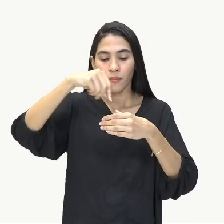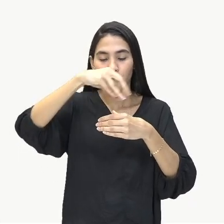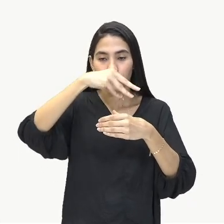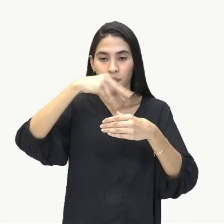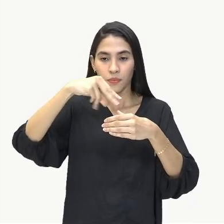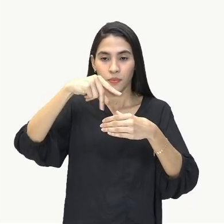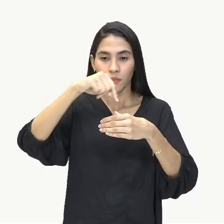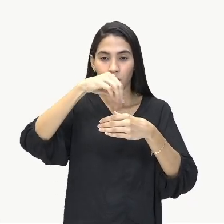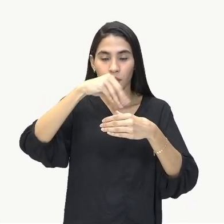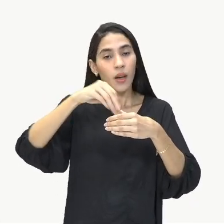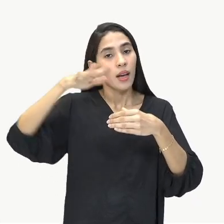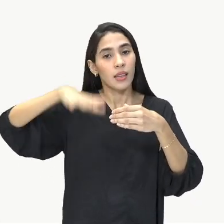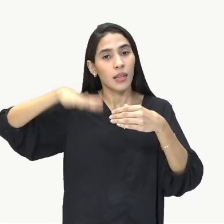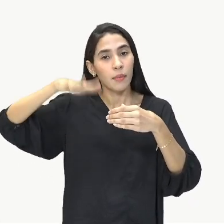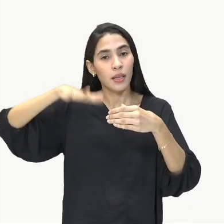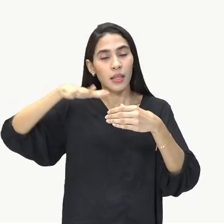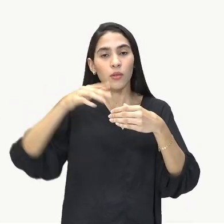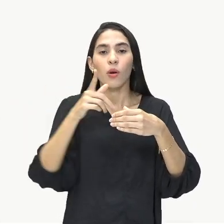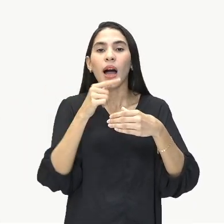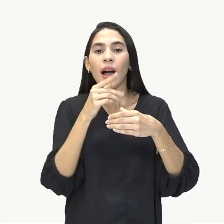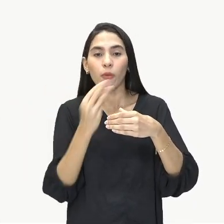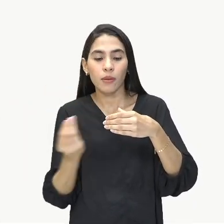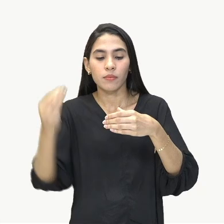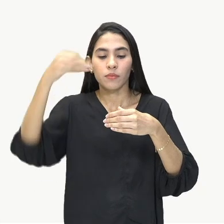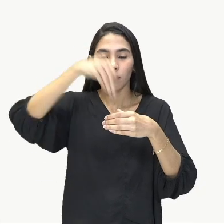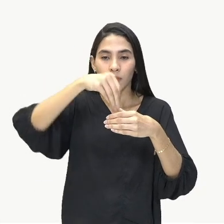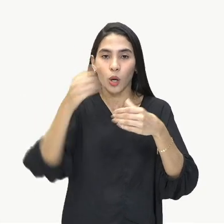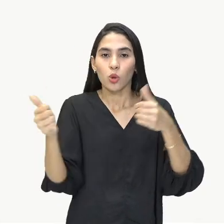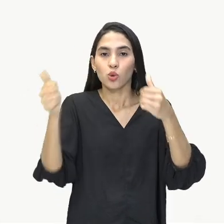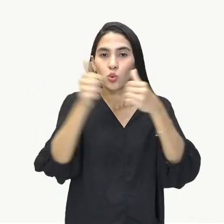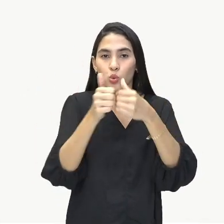um recipiente com água, tá?